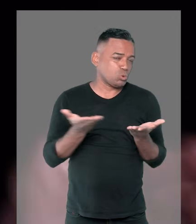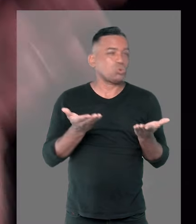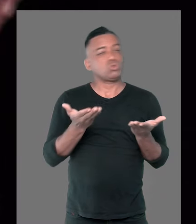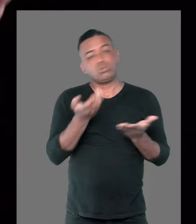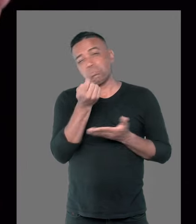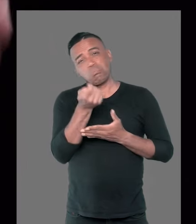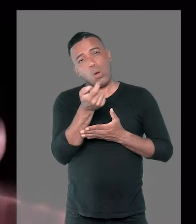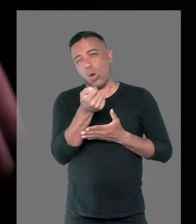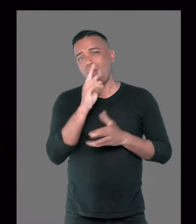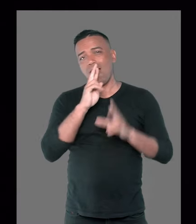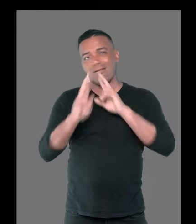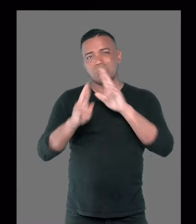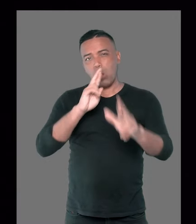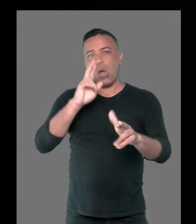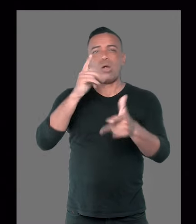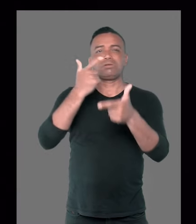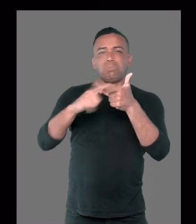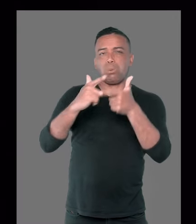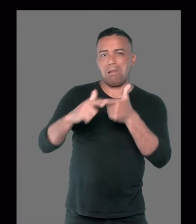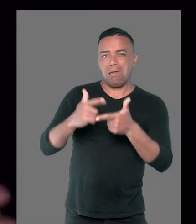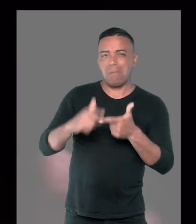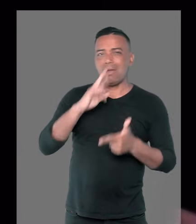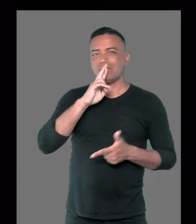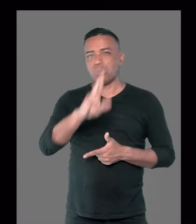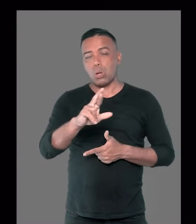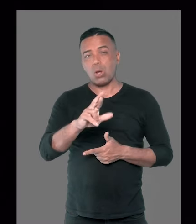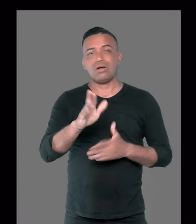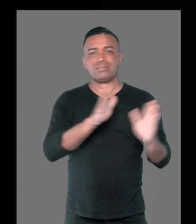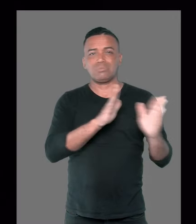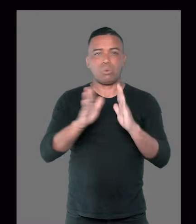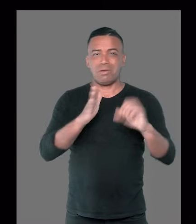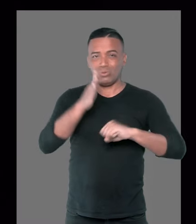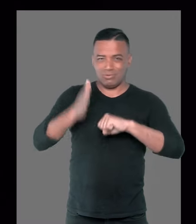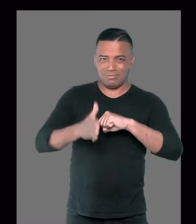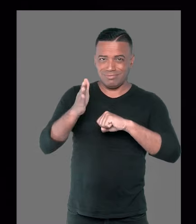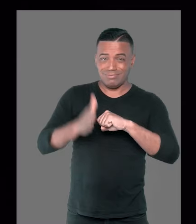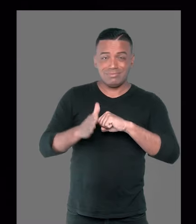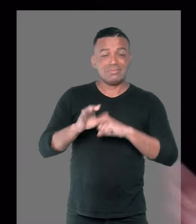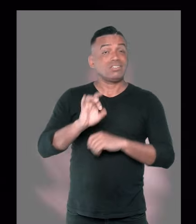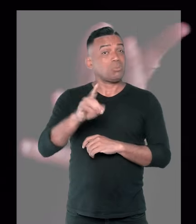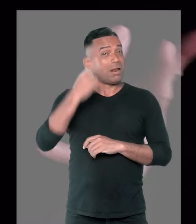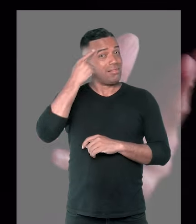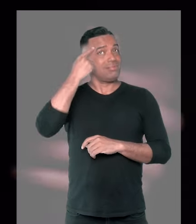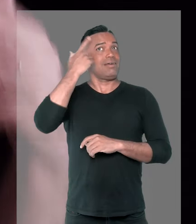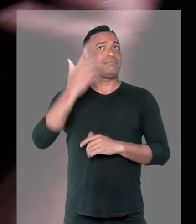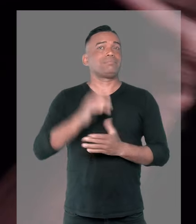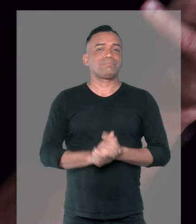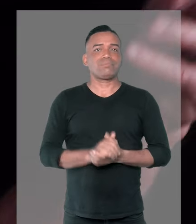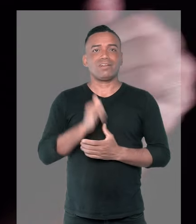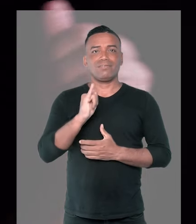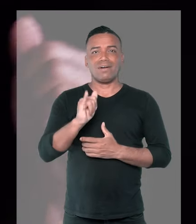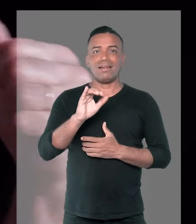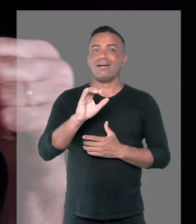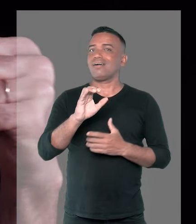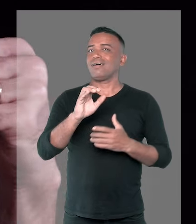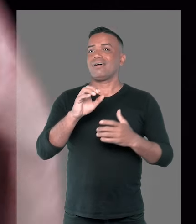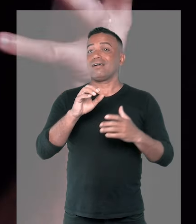muito poucos dos problemas da contemporânea idade só pra gente ter uma ideia né a gente chama canais de